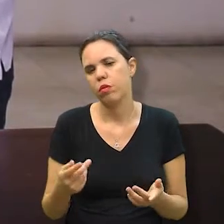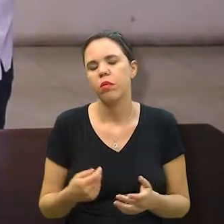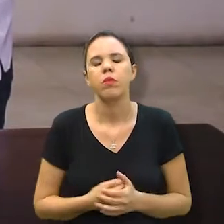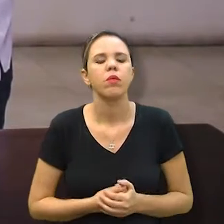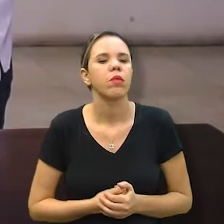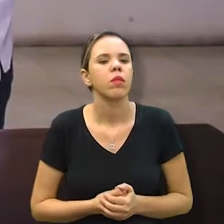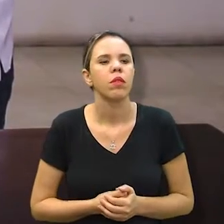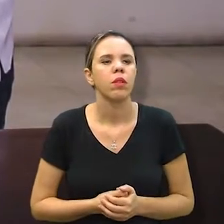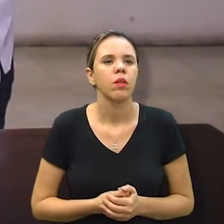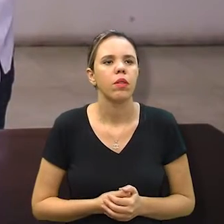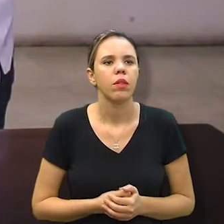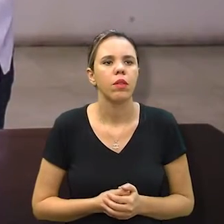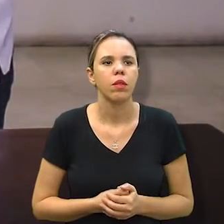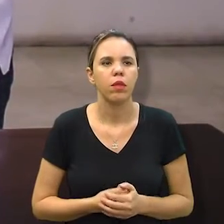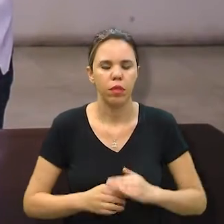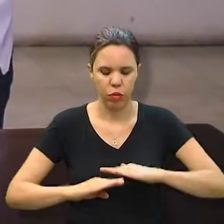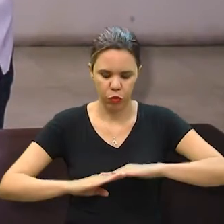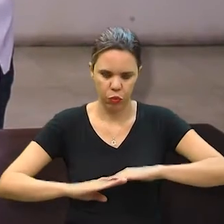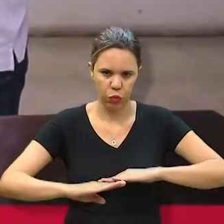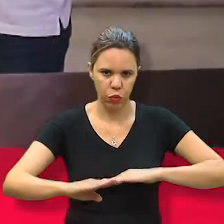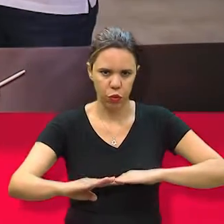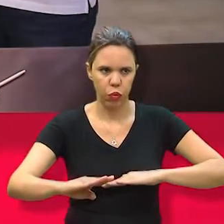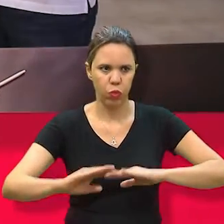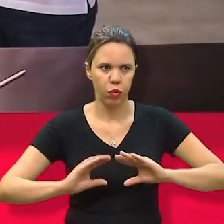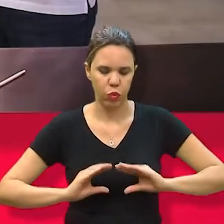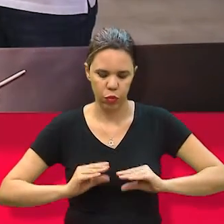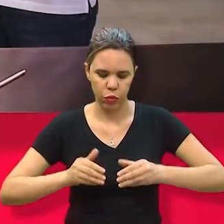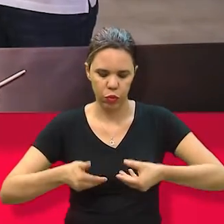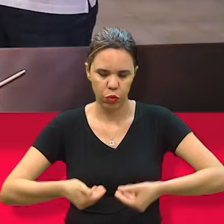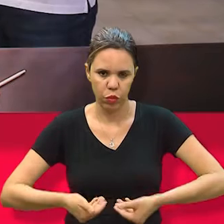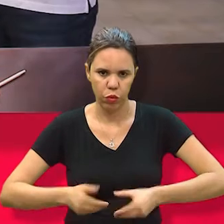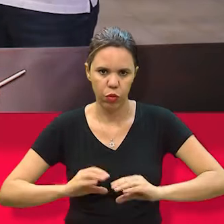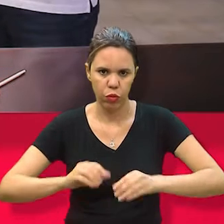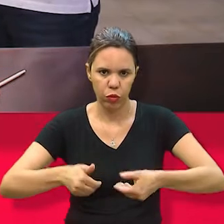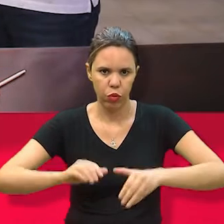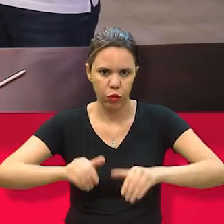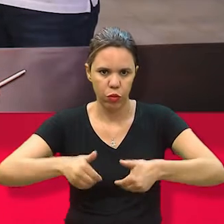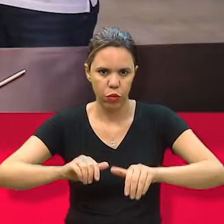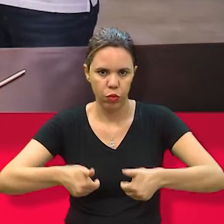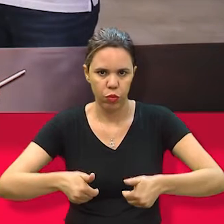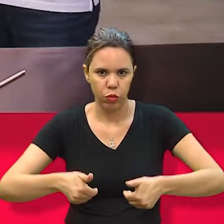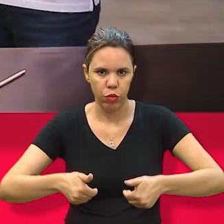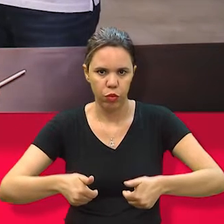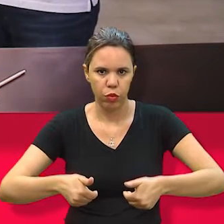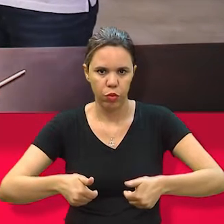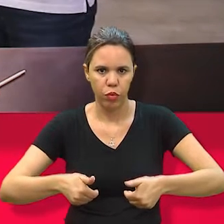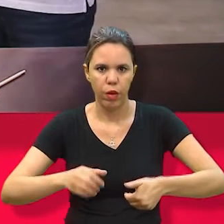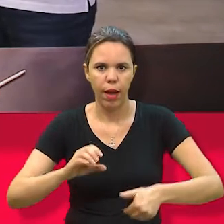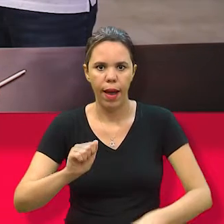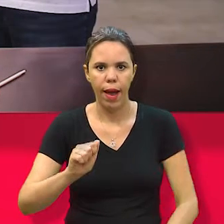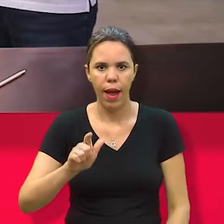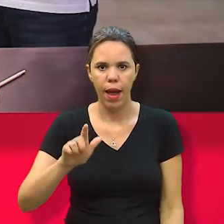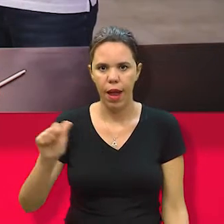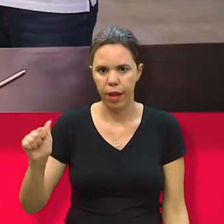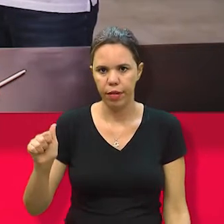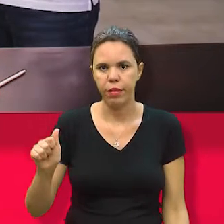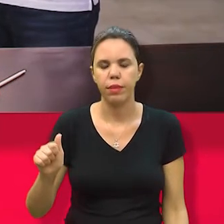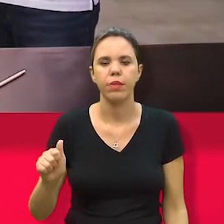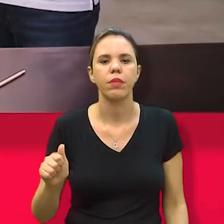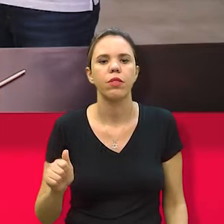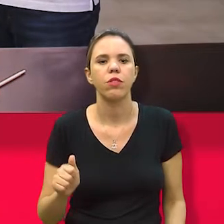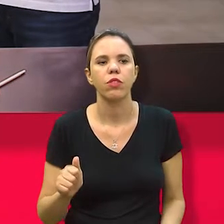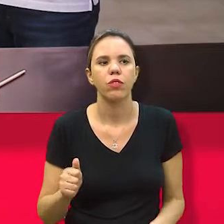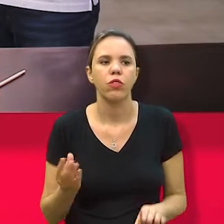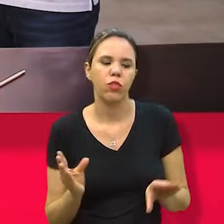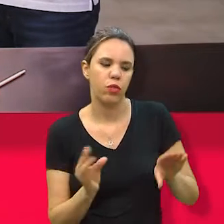perfeito e aí a estrelinha estando toda coberta Você já consegue trabalhar pegou ali a alga né